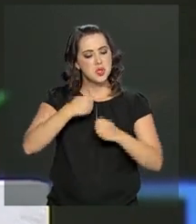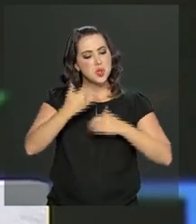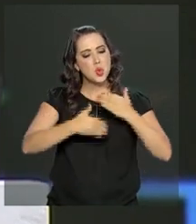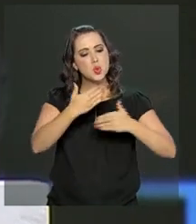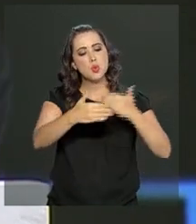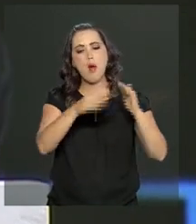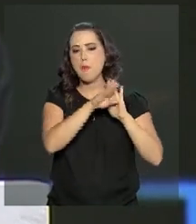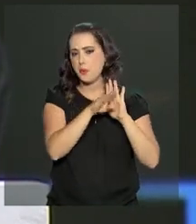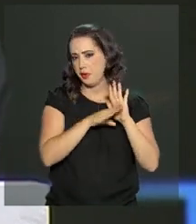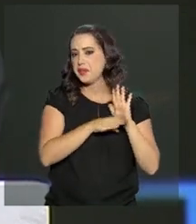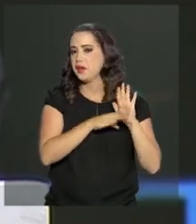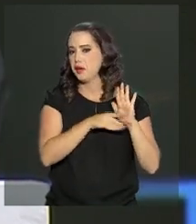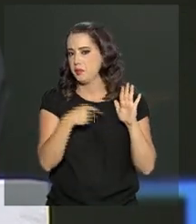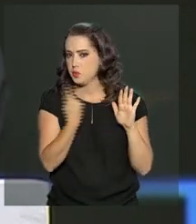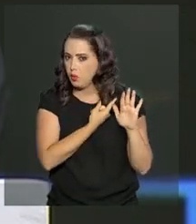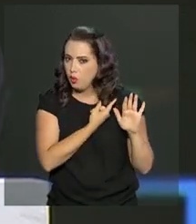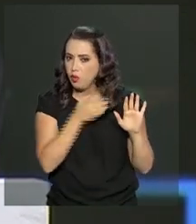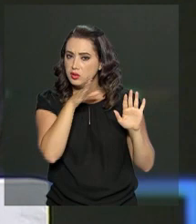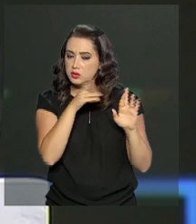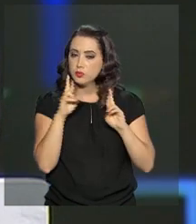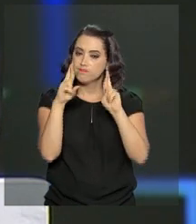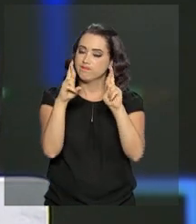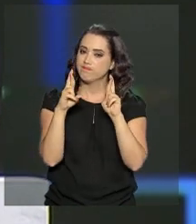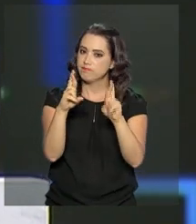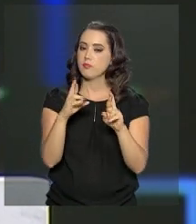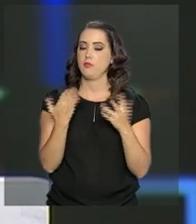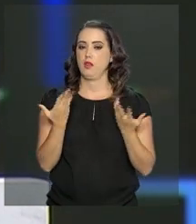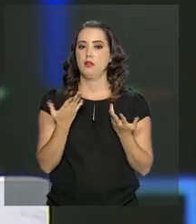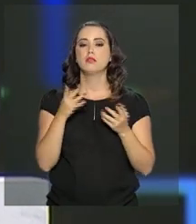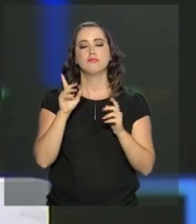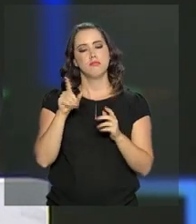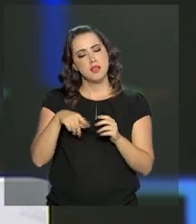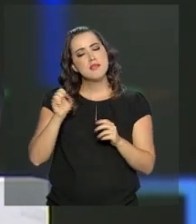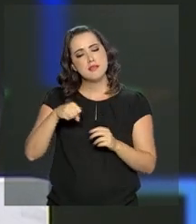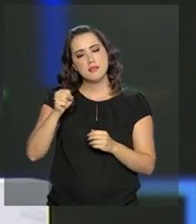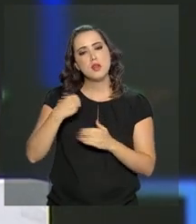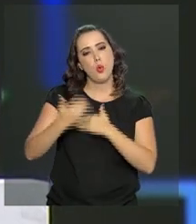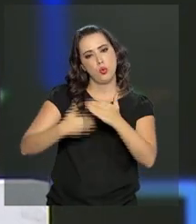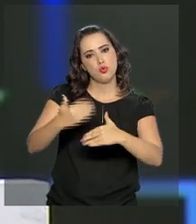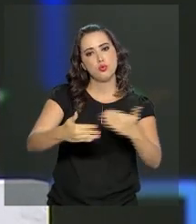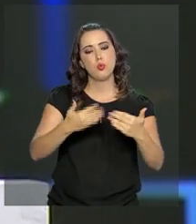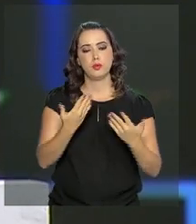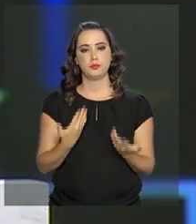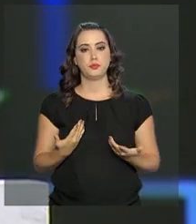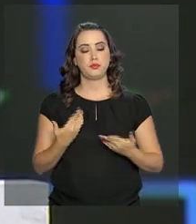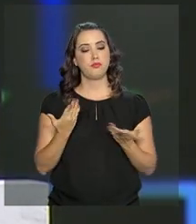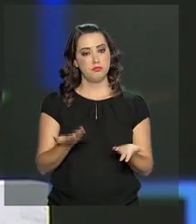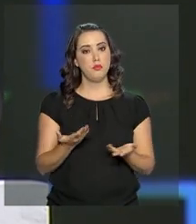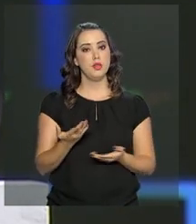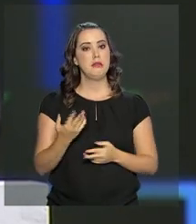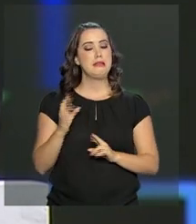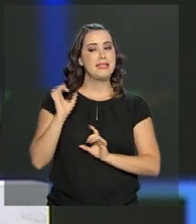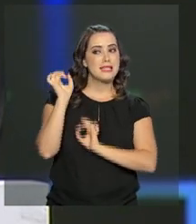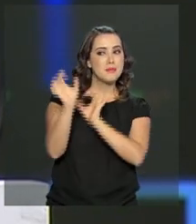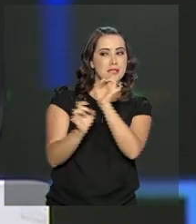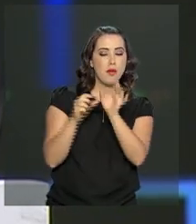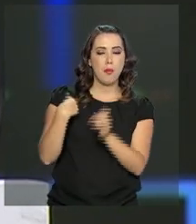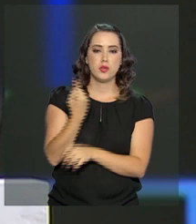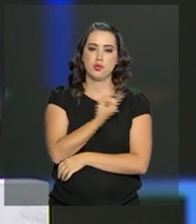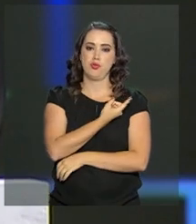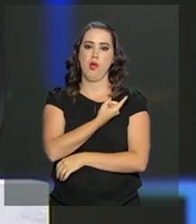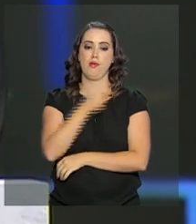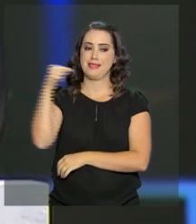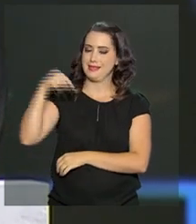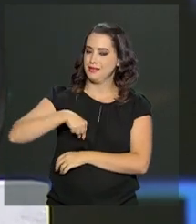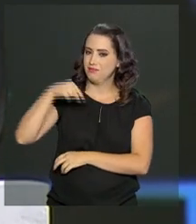continuar. Então, eu espero, nós todos esperamos, que assim seja. Especialmente, porque mais do que ninguém, nós todos